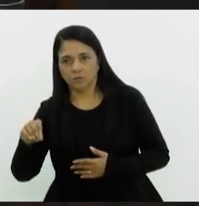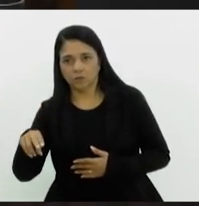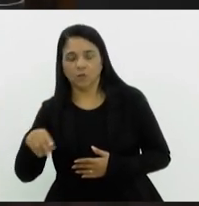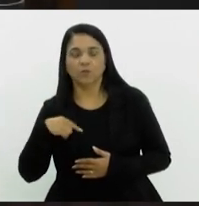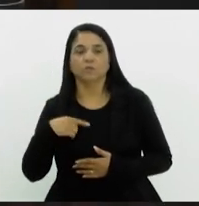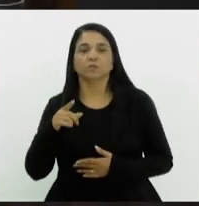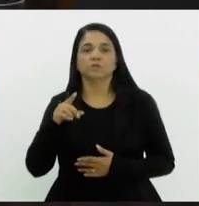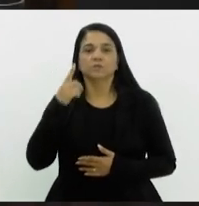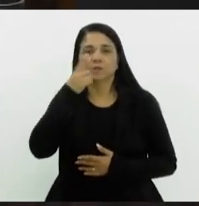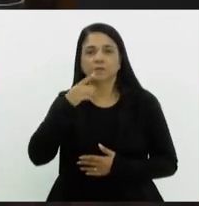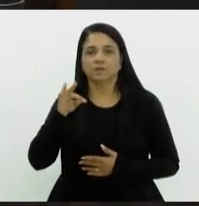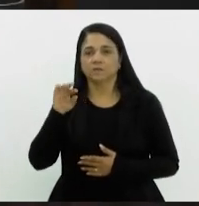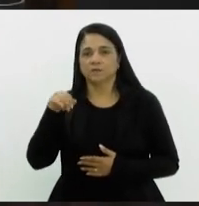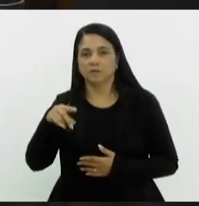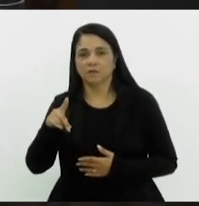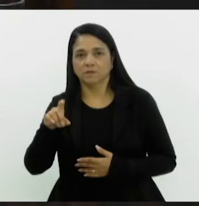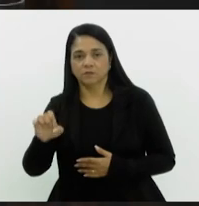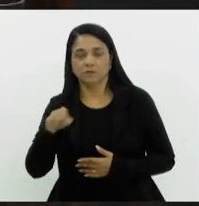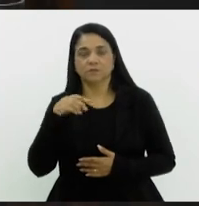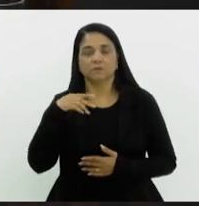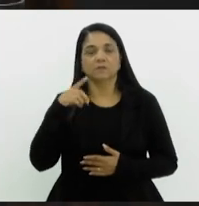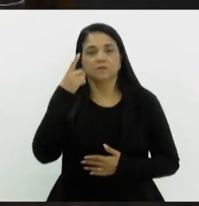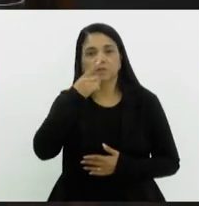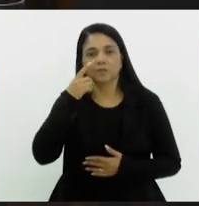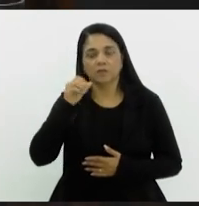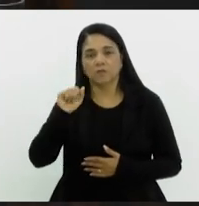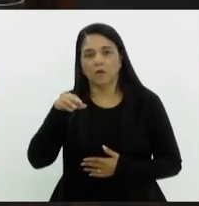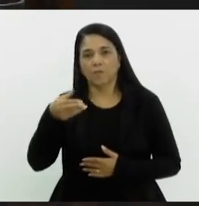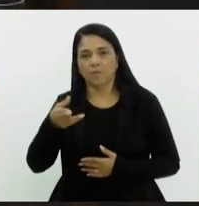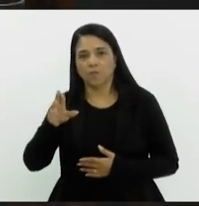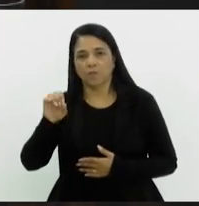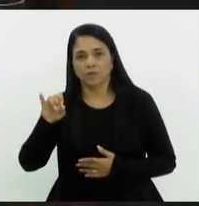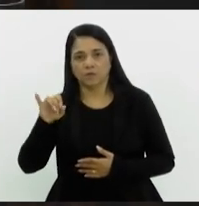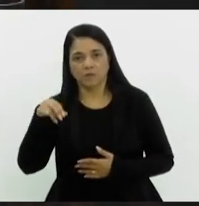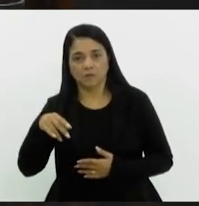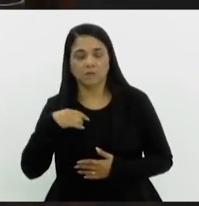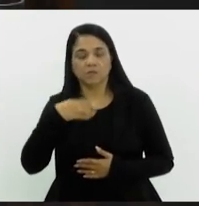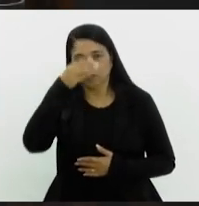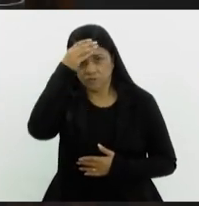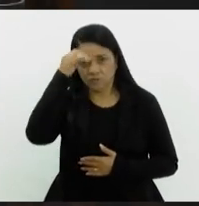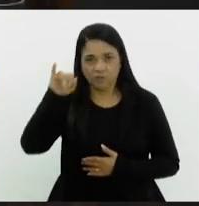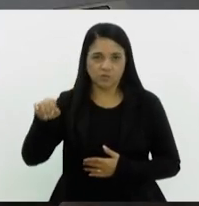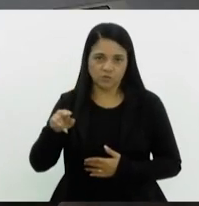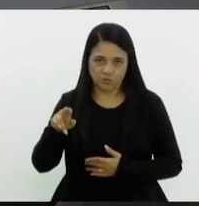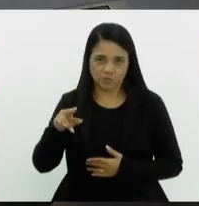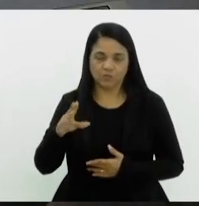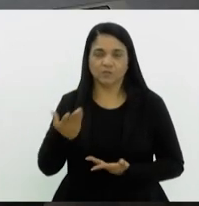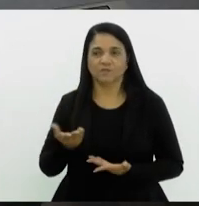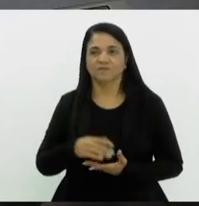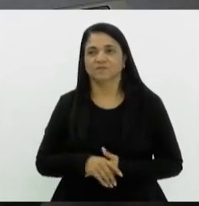eu já tinha falado, Rodrigo Amorim, a Ju já estava também, só não tinha saído na publicação.